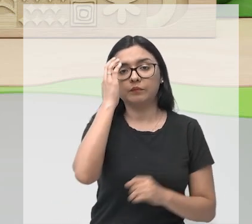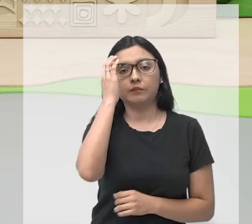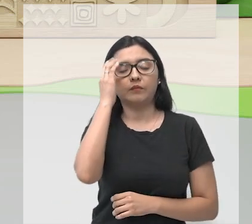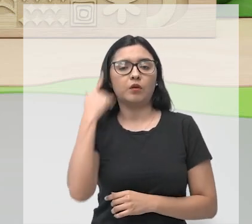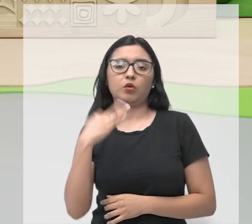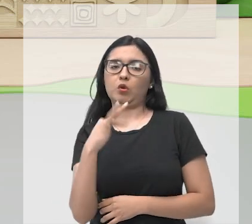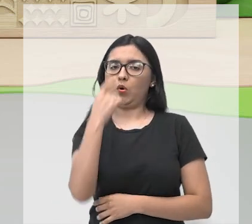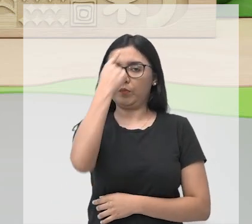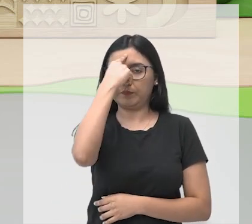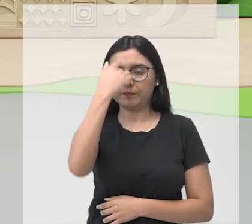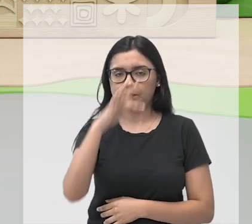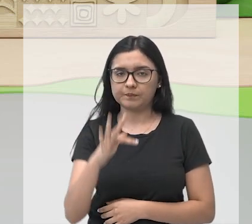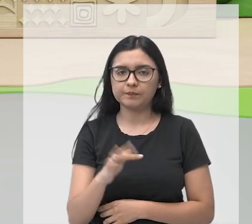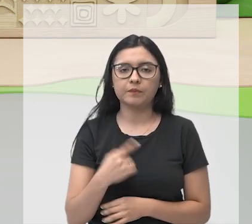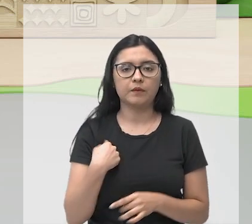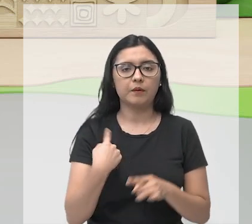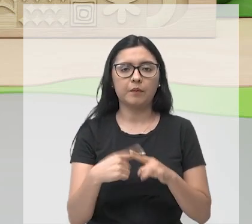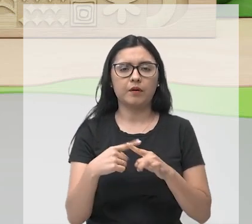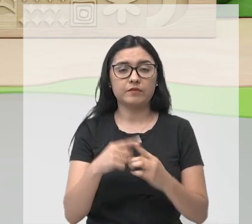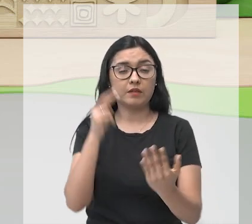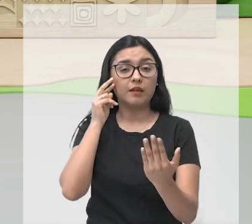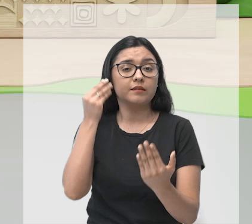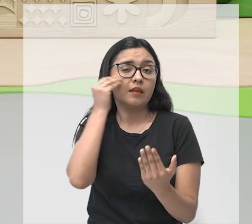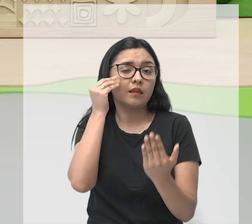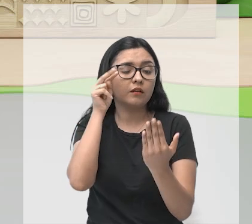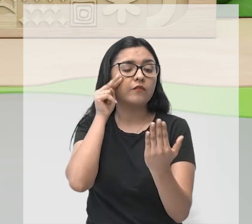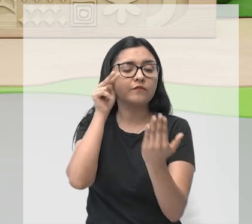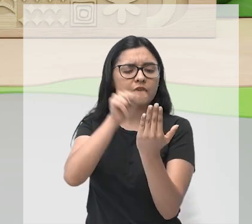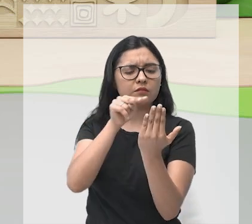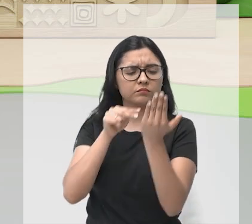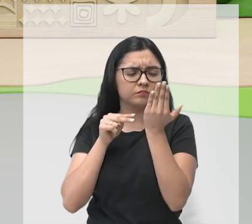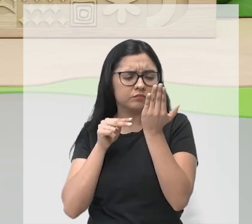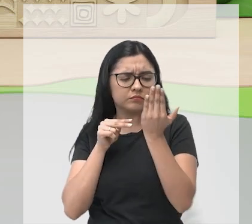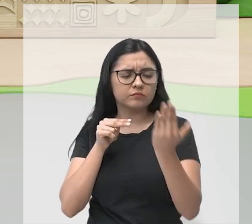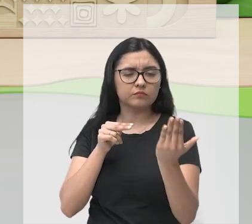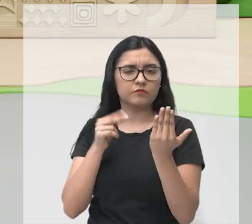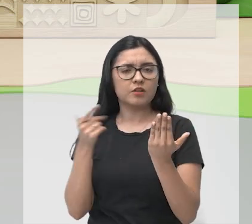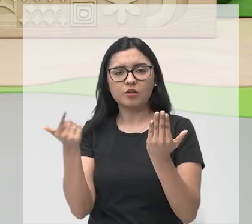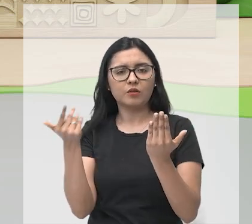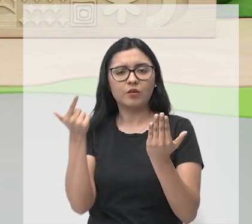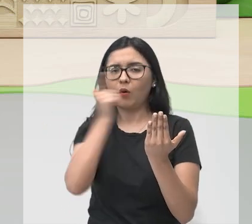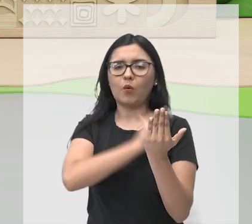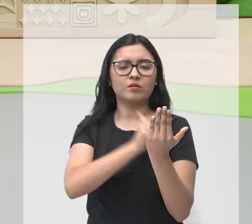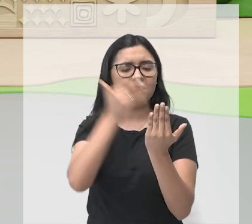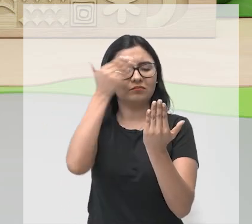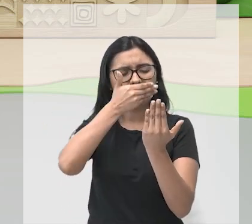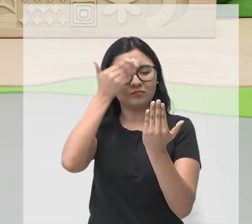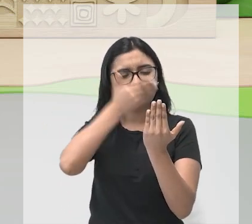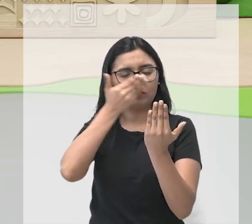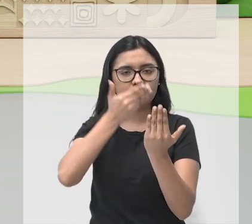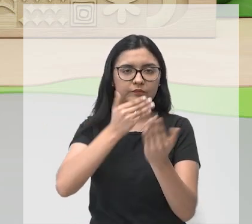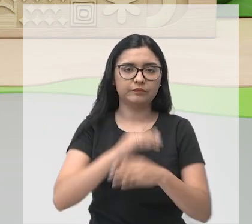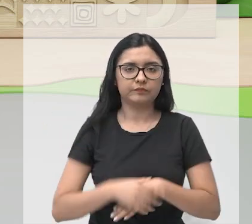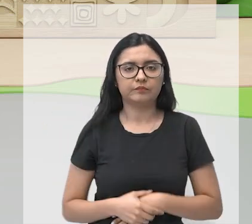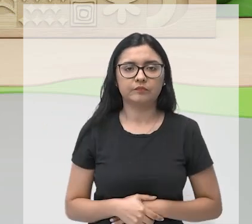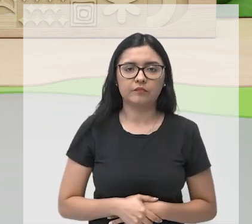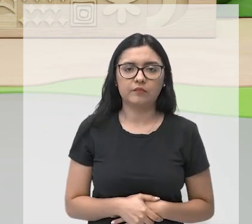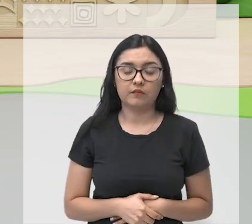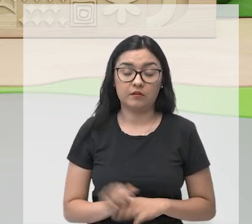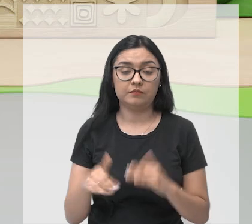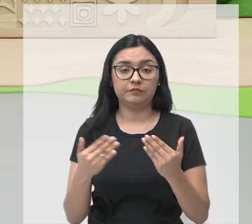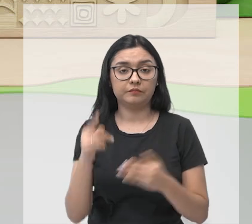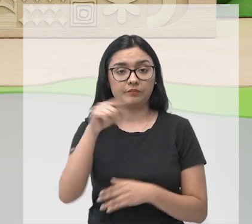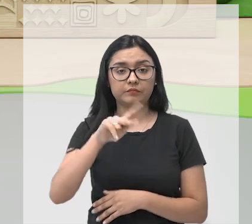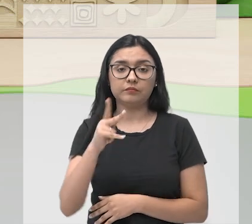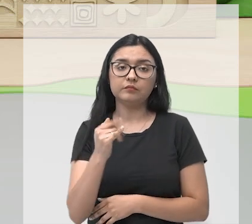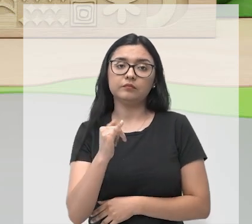dor de cabeça, porque você está forçando ali um campo visual que você não consegue mais, que você tem uma leve perda. Essa